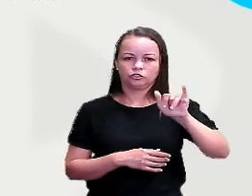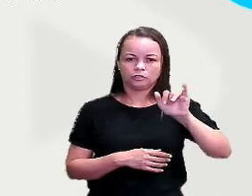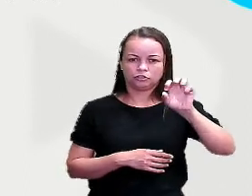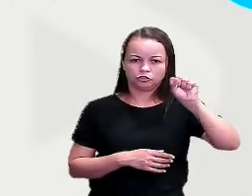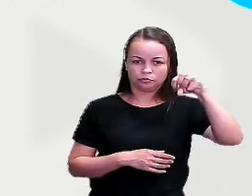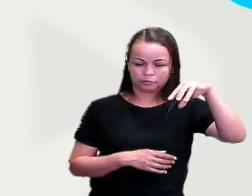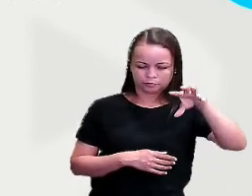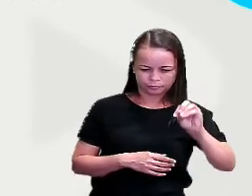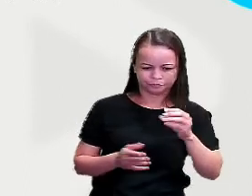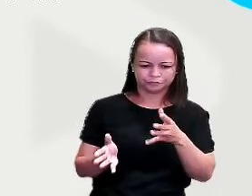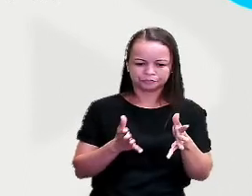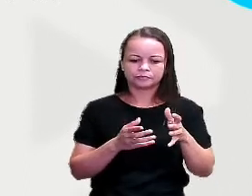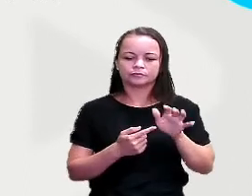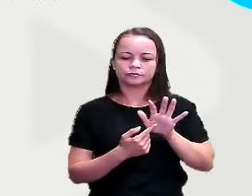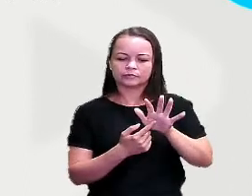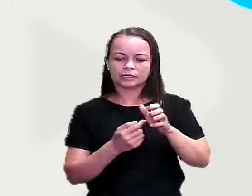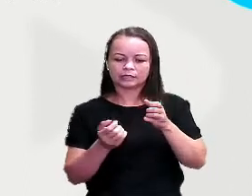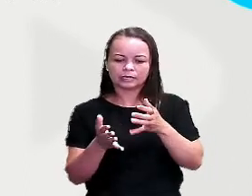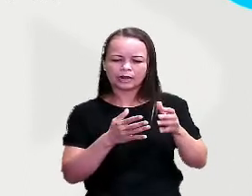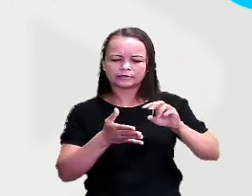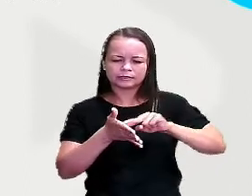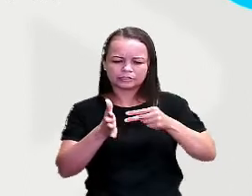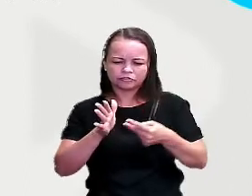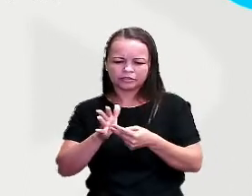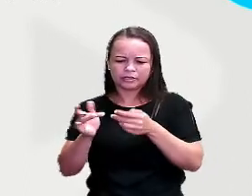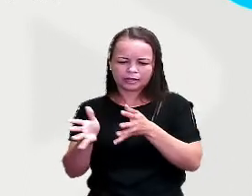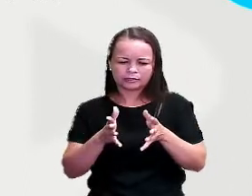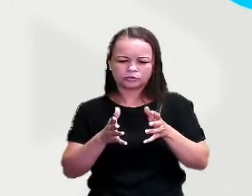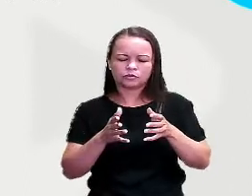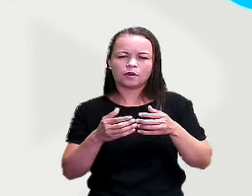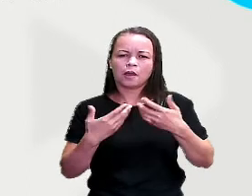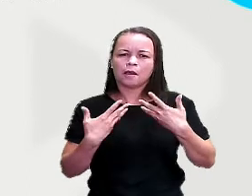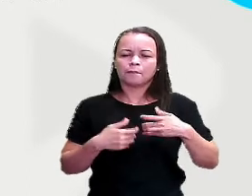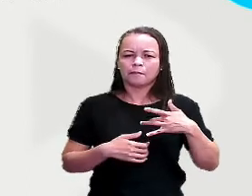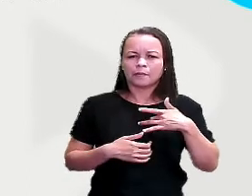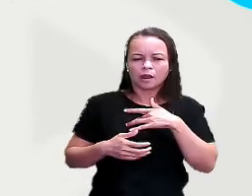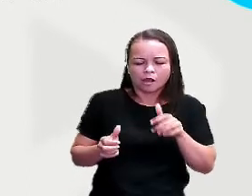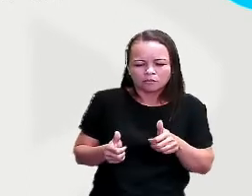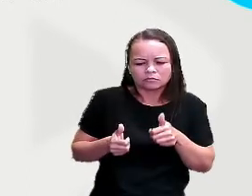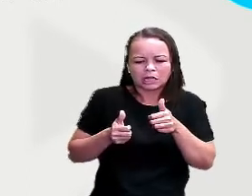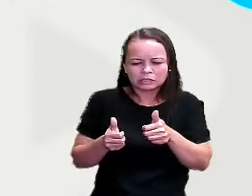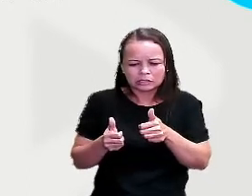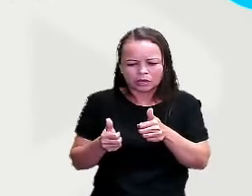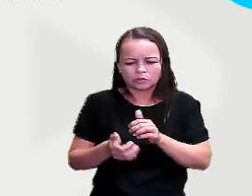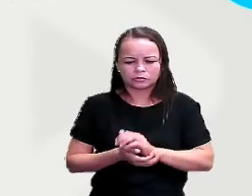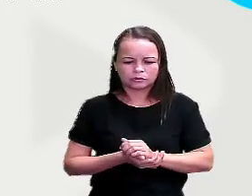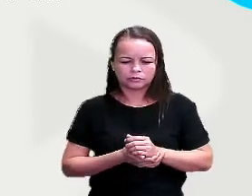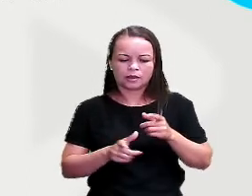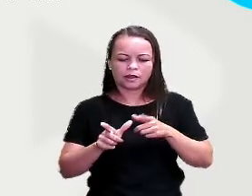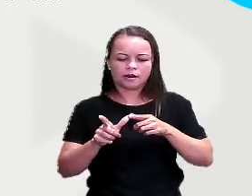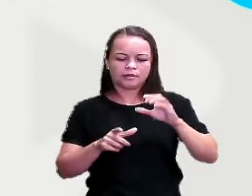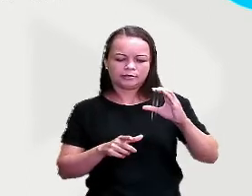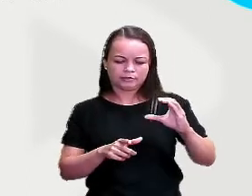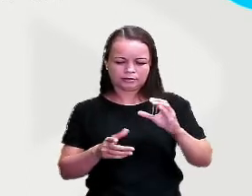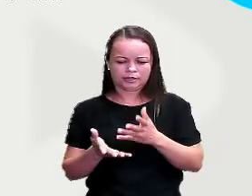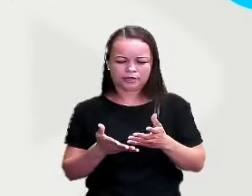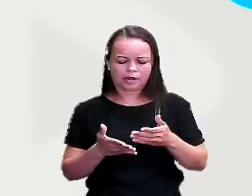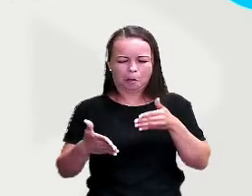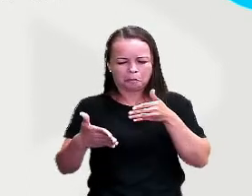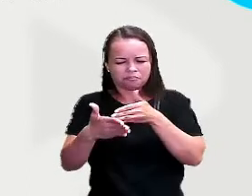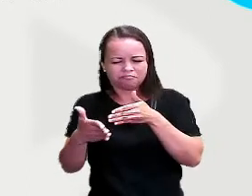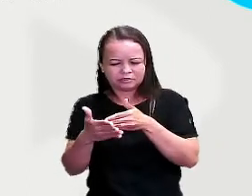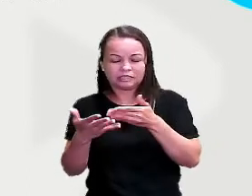de superação de dificuldades e melhoria da saúde. Letra C: reflete sobre o impacto que a